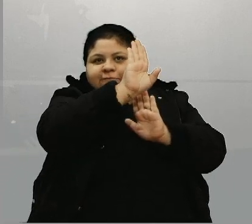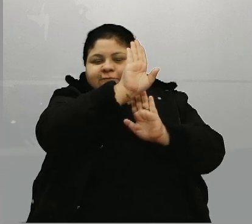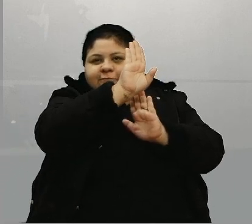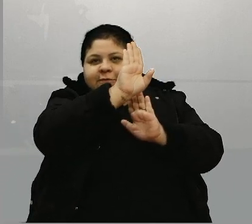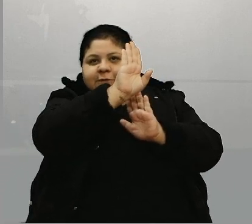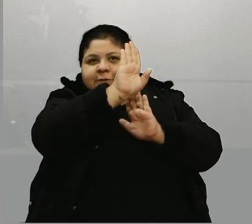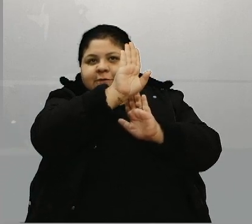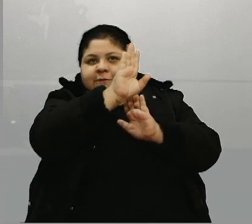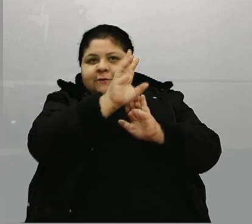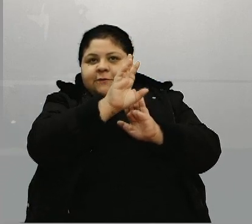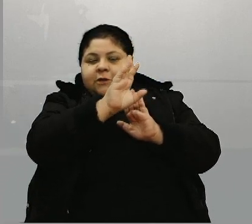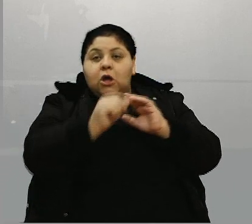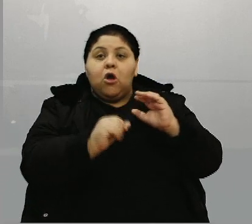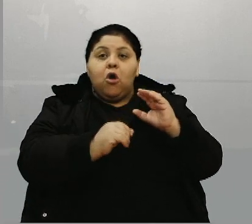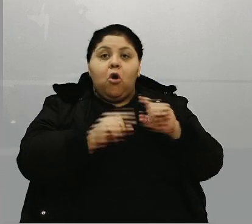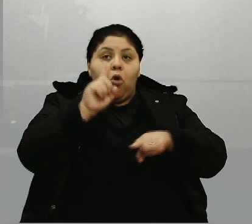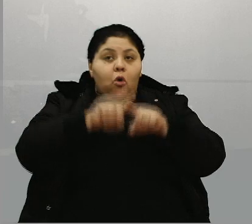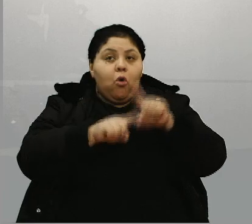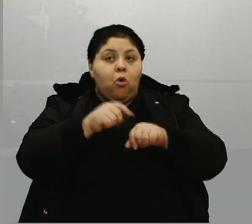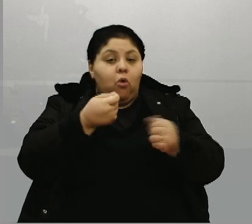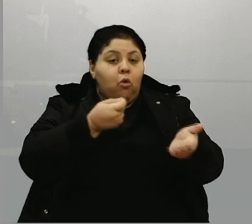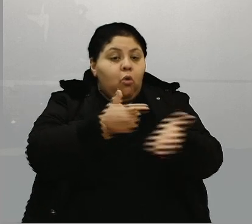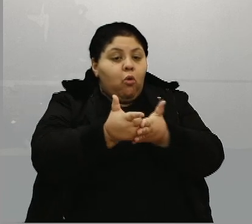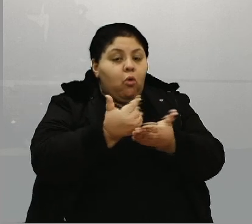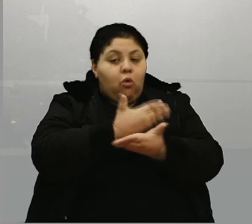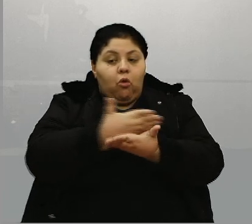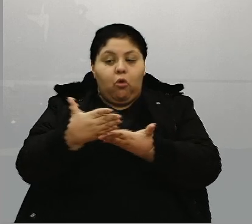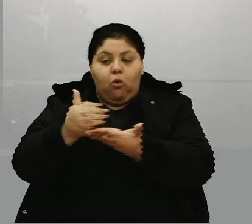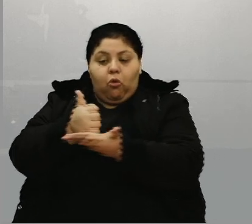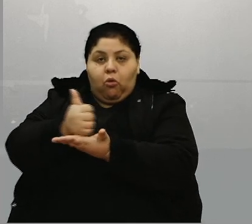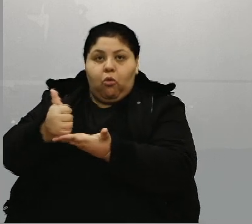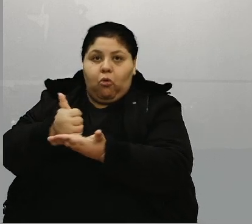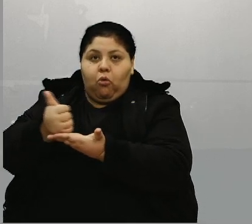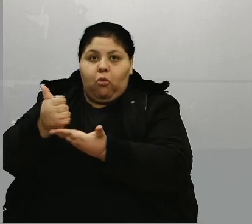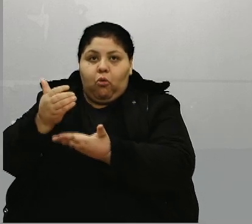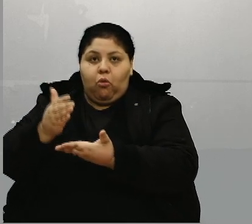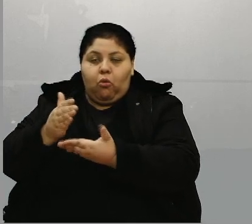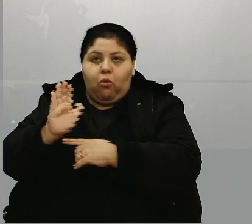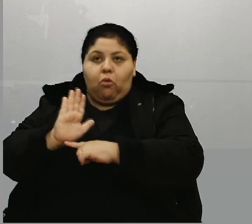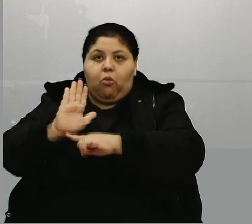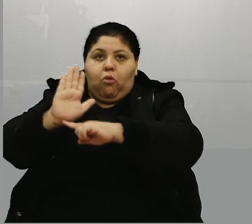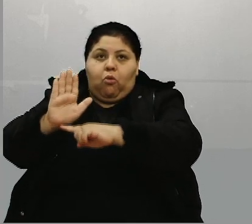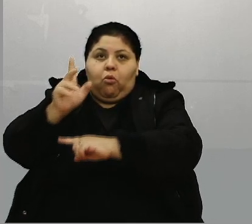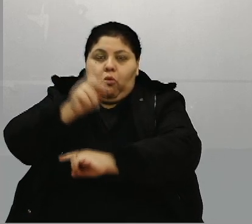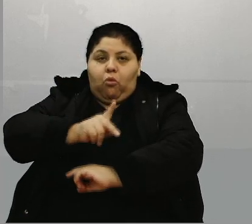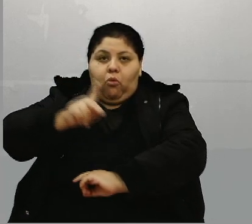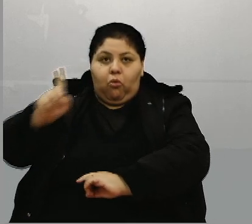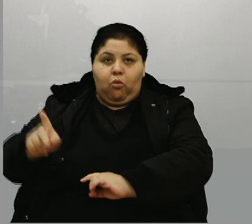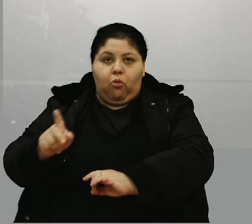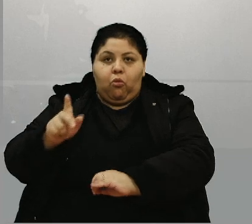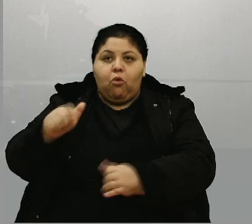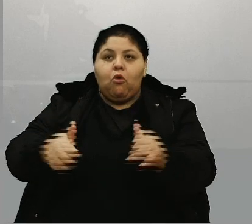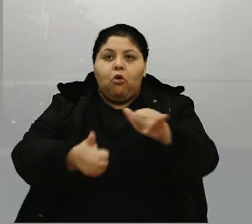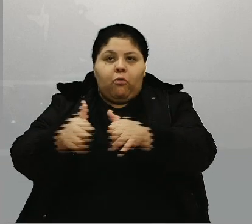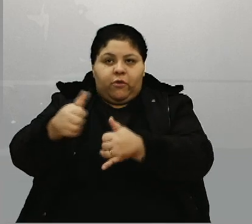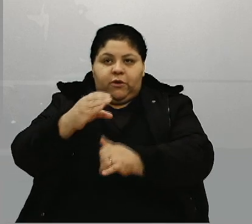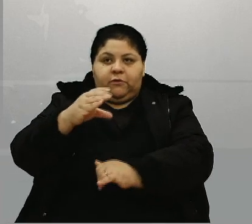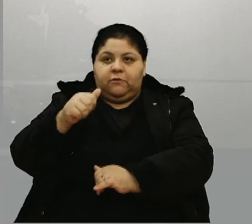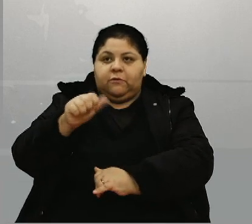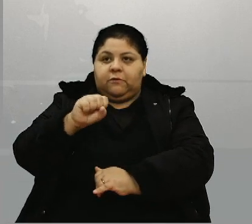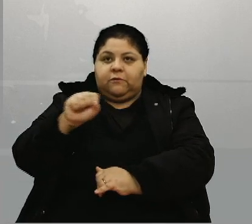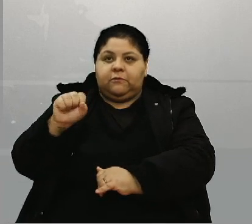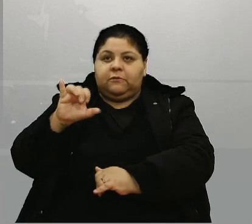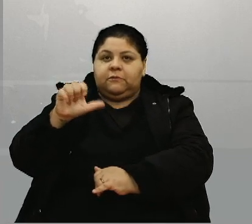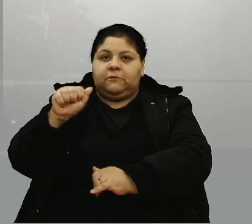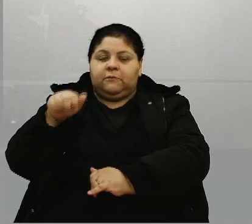materiais foram comprados e começamos a projetar a base com o auxílio do professor de laboratório de física, Cassiano Martins. Ao